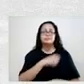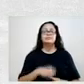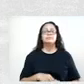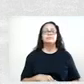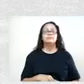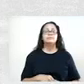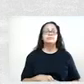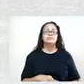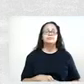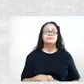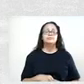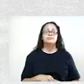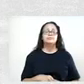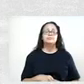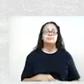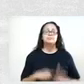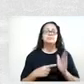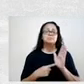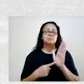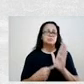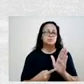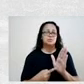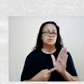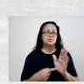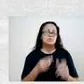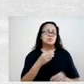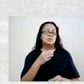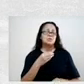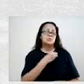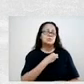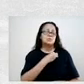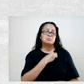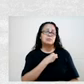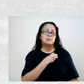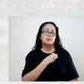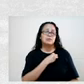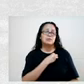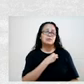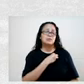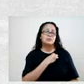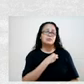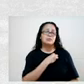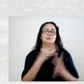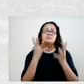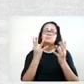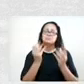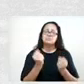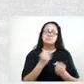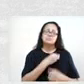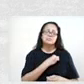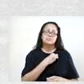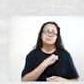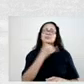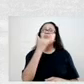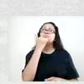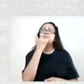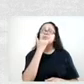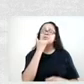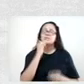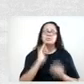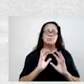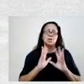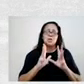né? Tentando então atrair os pecados e obter o perdão divino para toda a